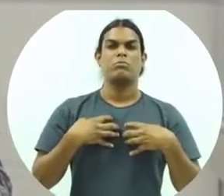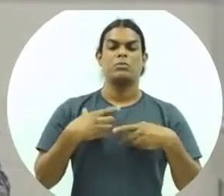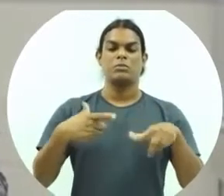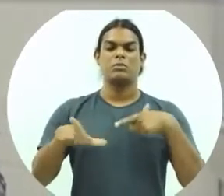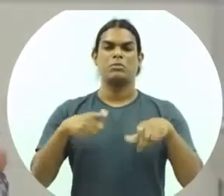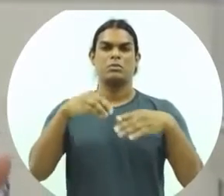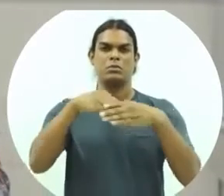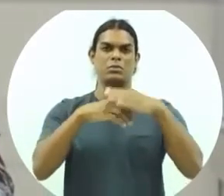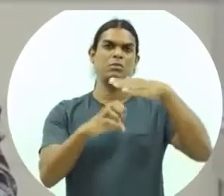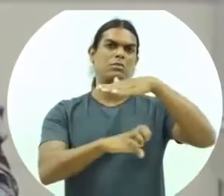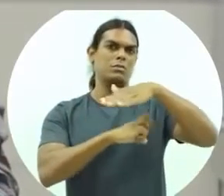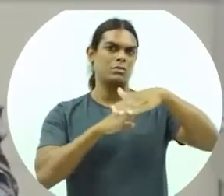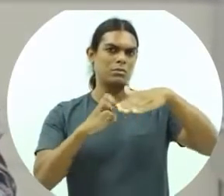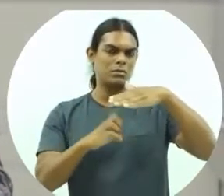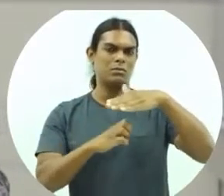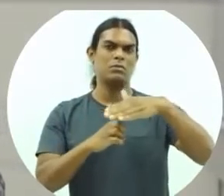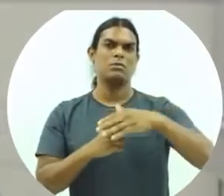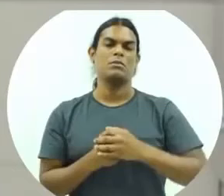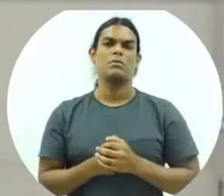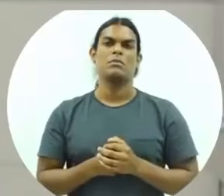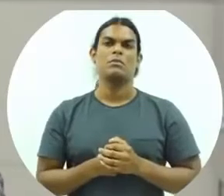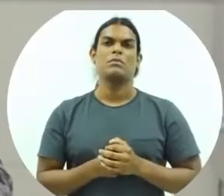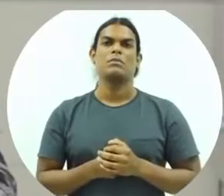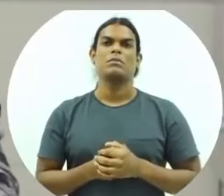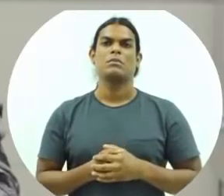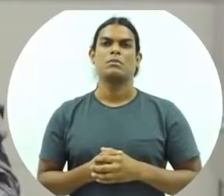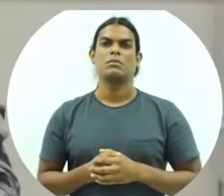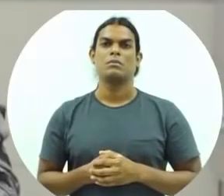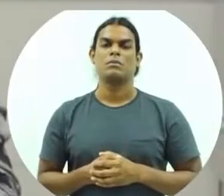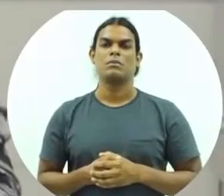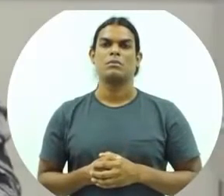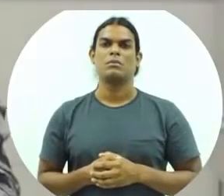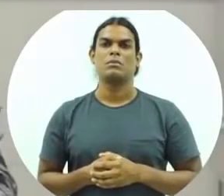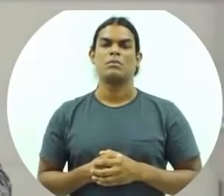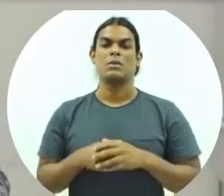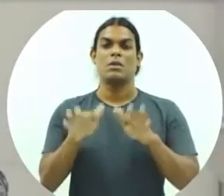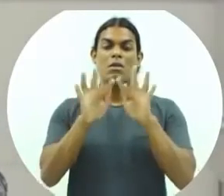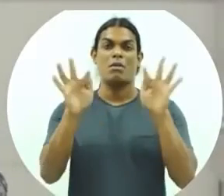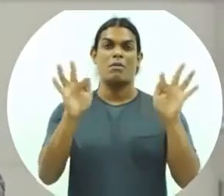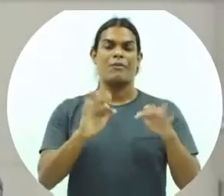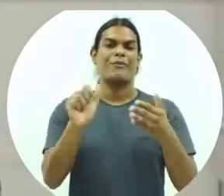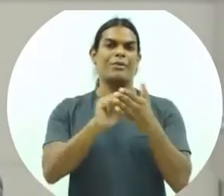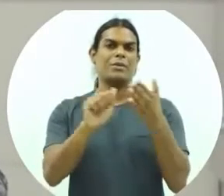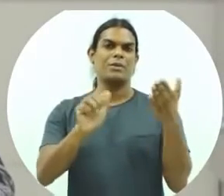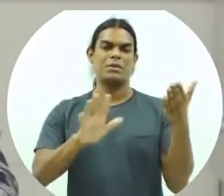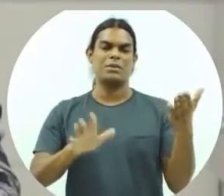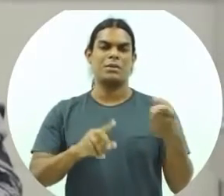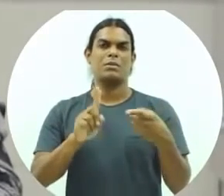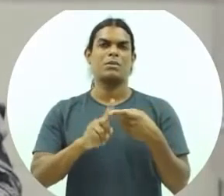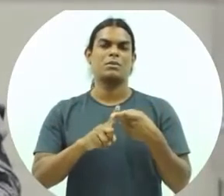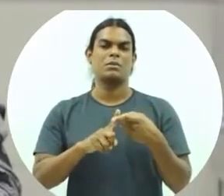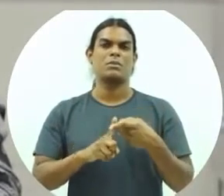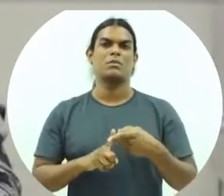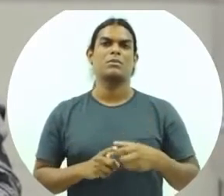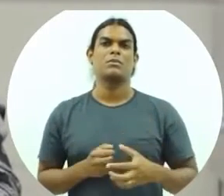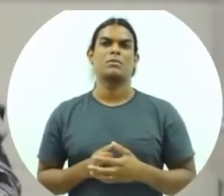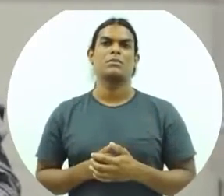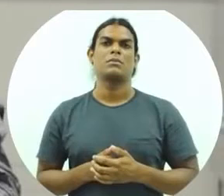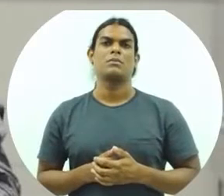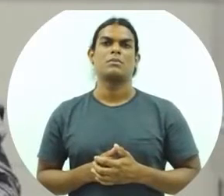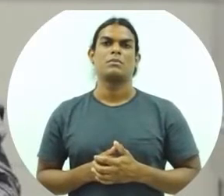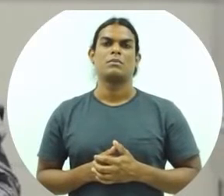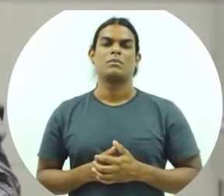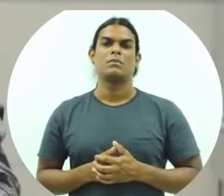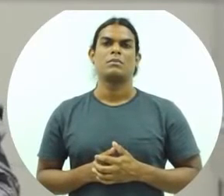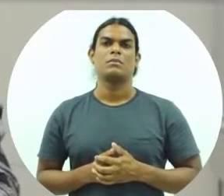colaborador em questão de competência ao se analisar ou examinar excelência e qualidade na produção de bens e